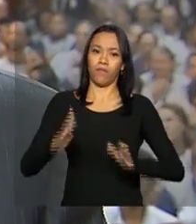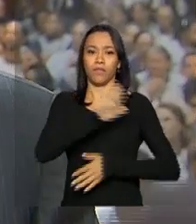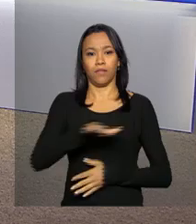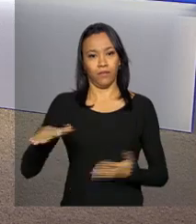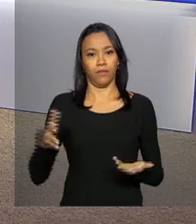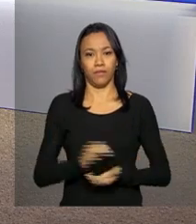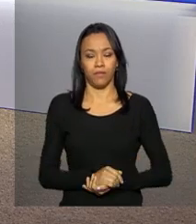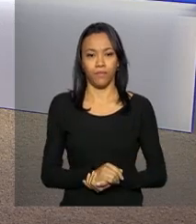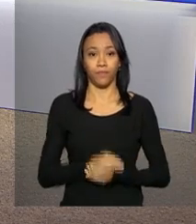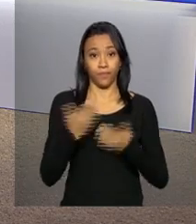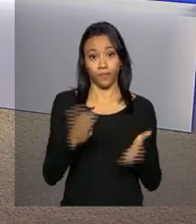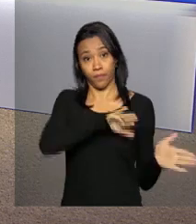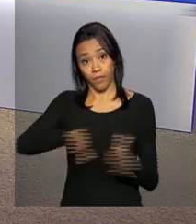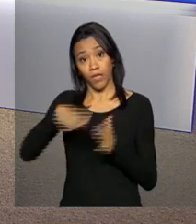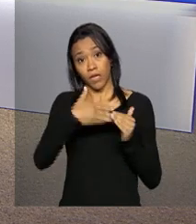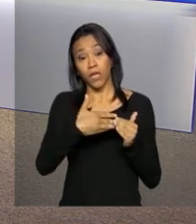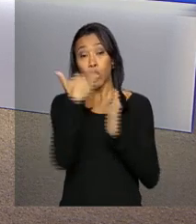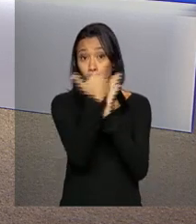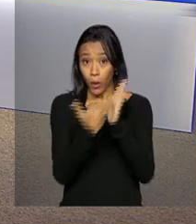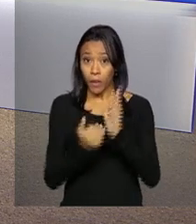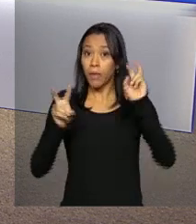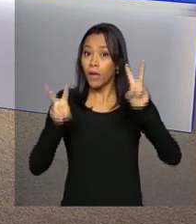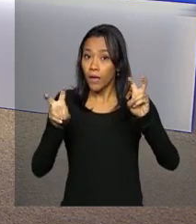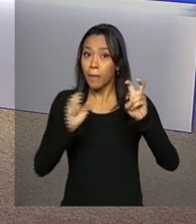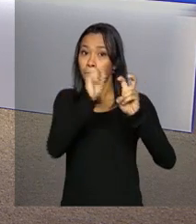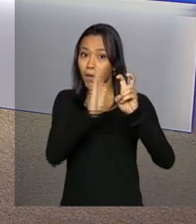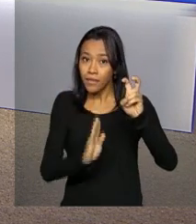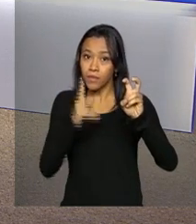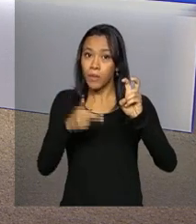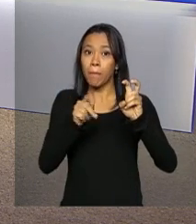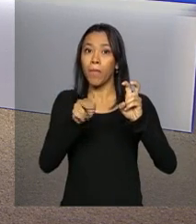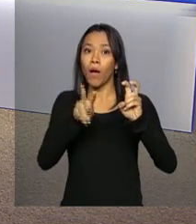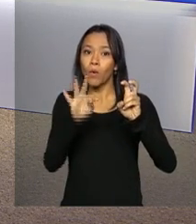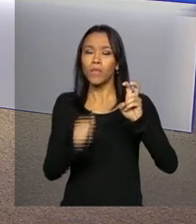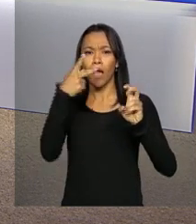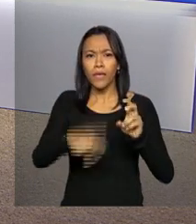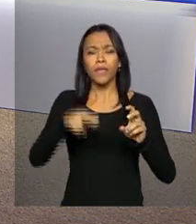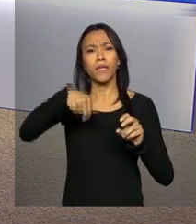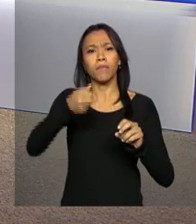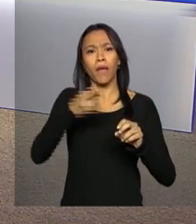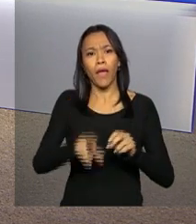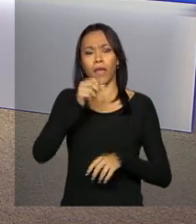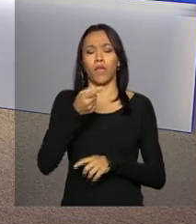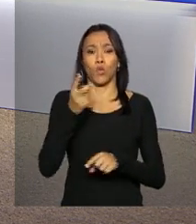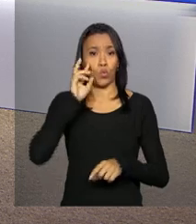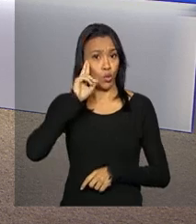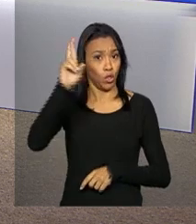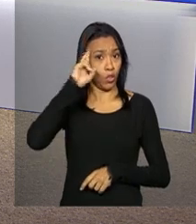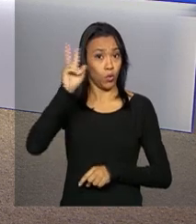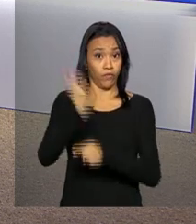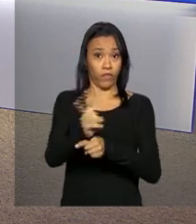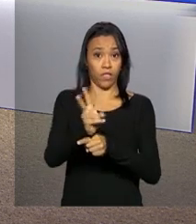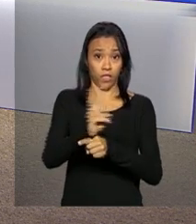a saúde e durante o programa Brasil em pauta hoje aqui na TV NBR o diretor de vigilância das doenças transmissíveis